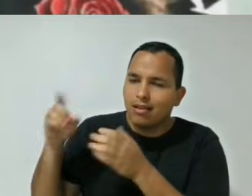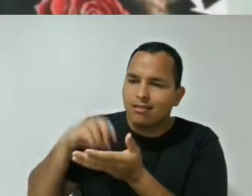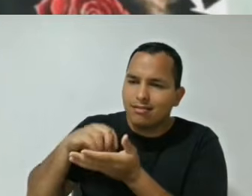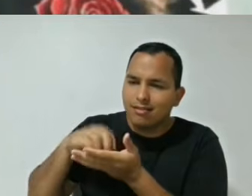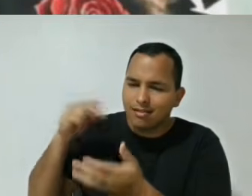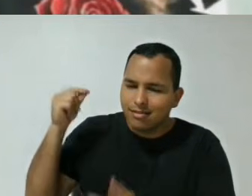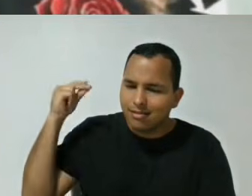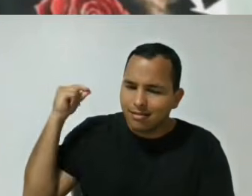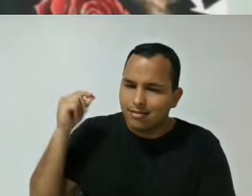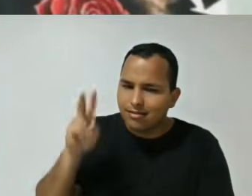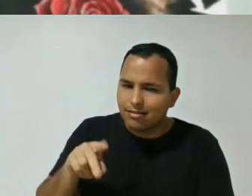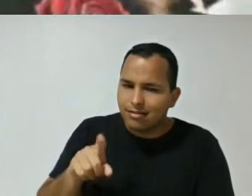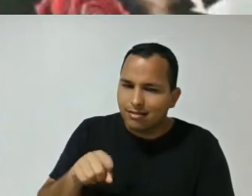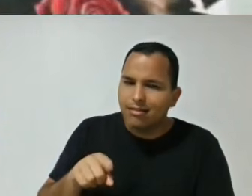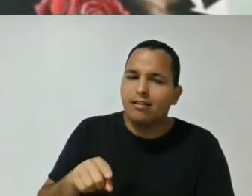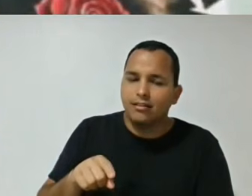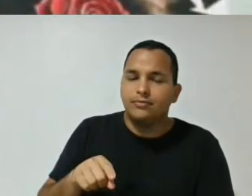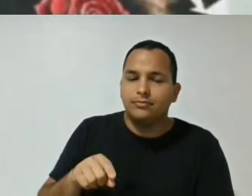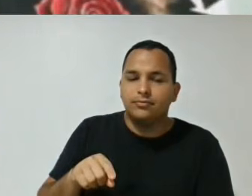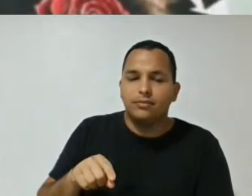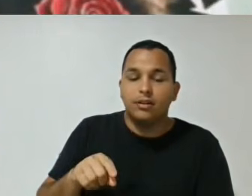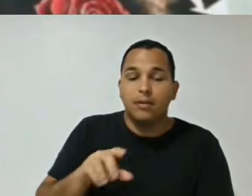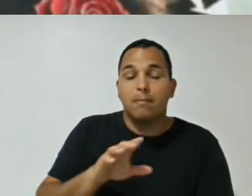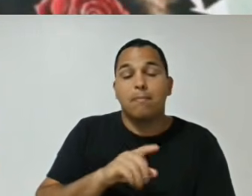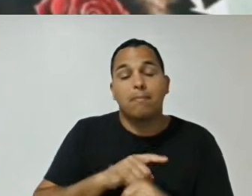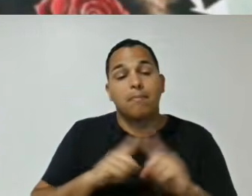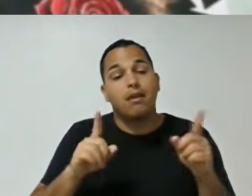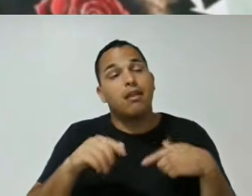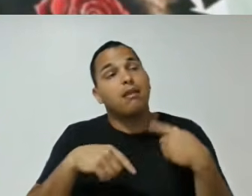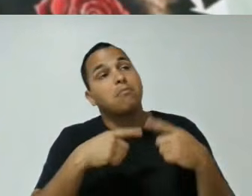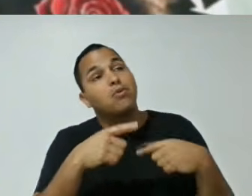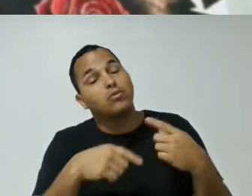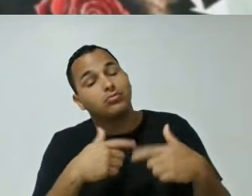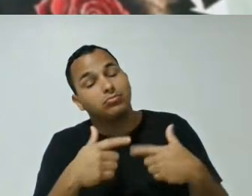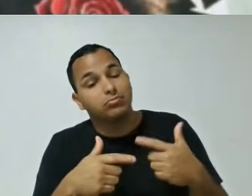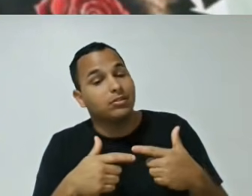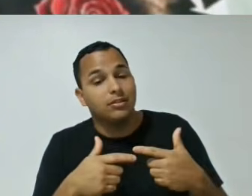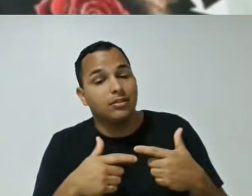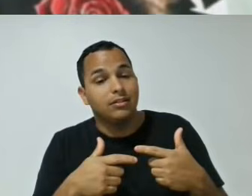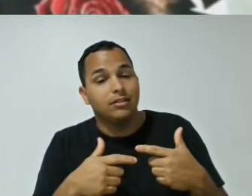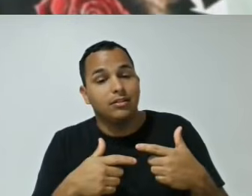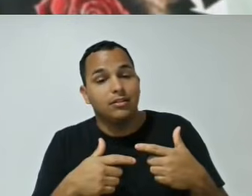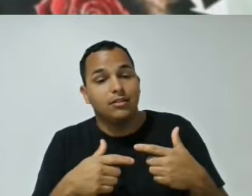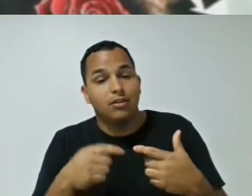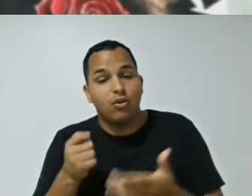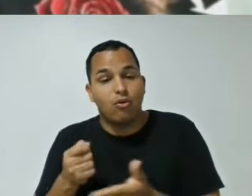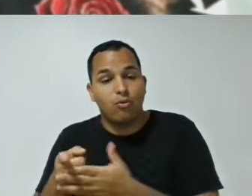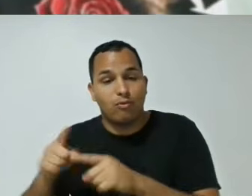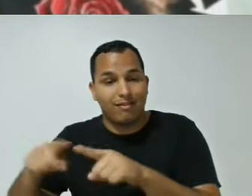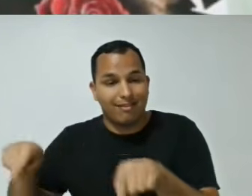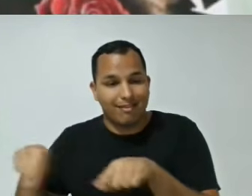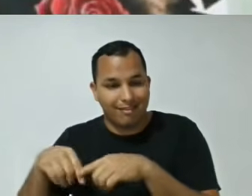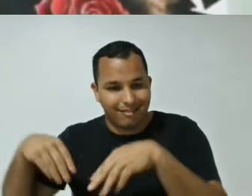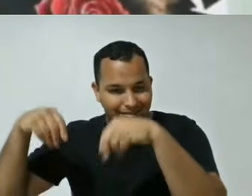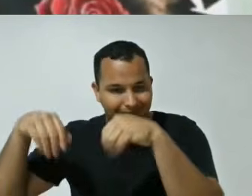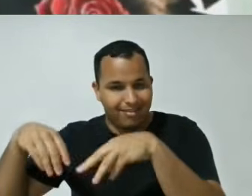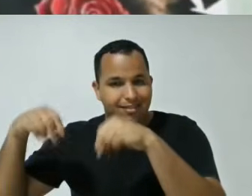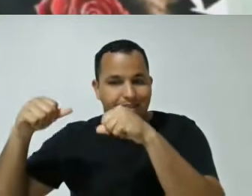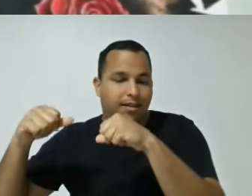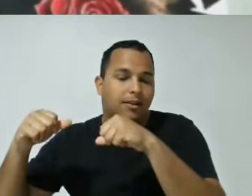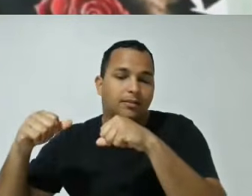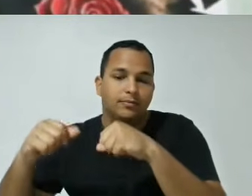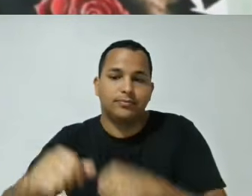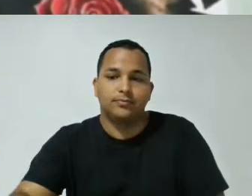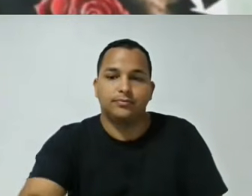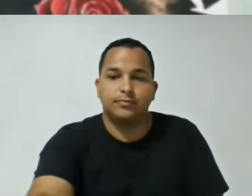Ali na Avenida Washington Luiz. ah, Mas depois tá. com o terreno, quando foi comprado o terreno, né? E a gente